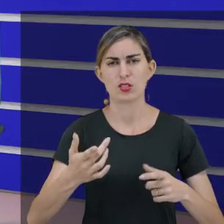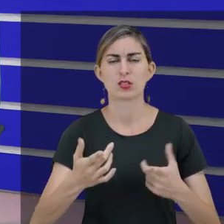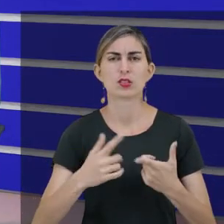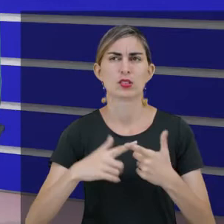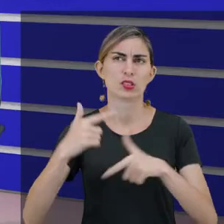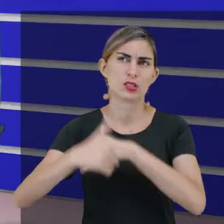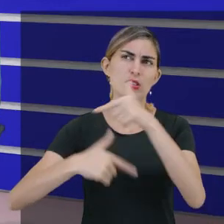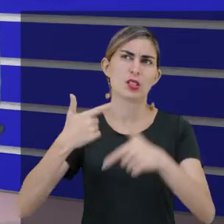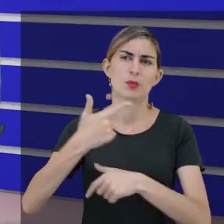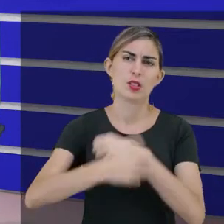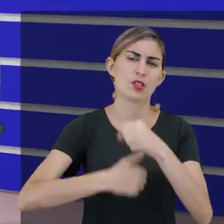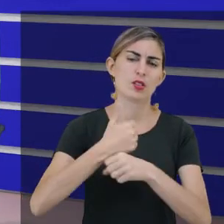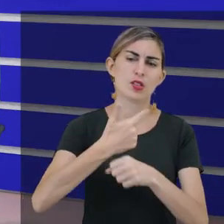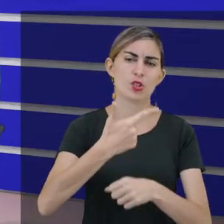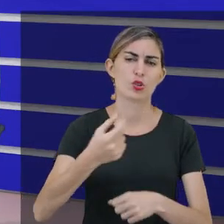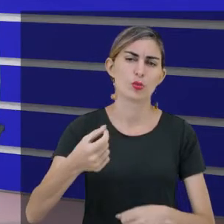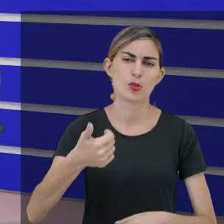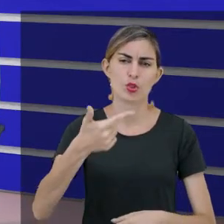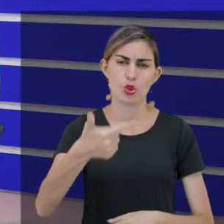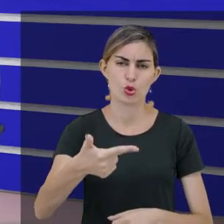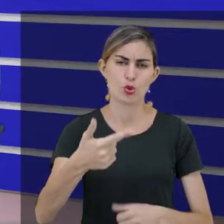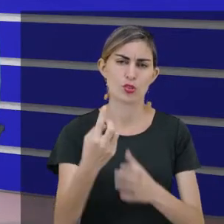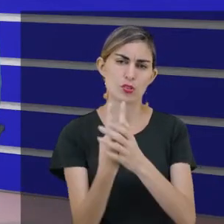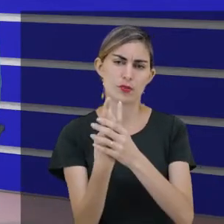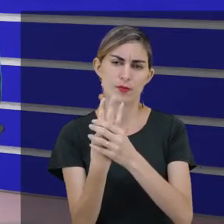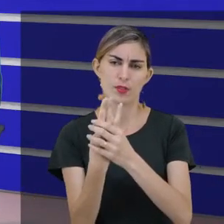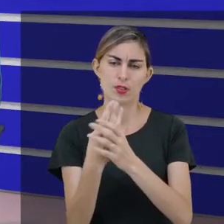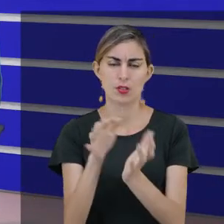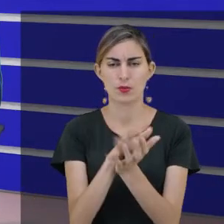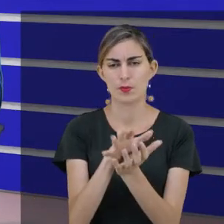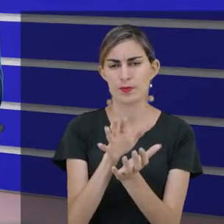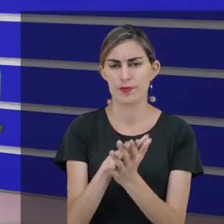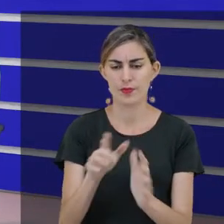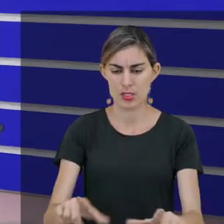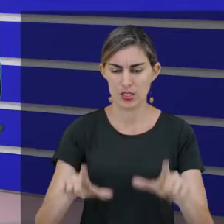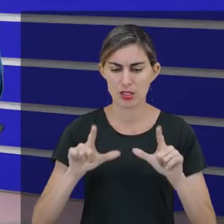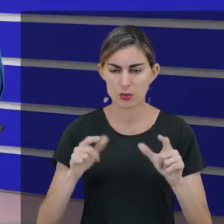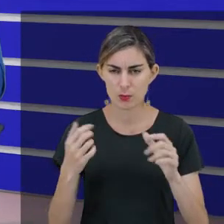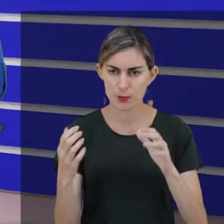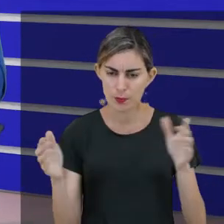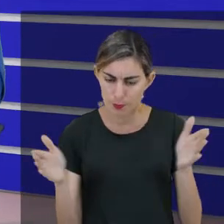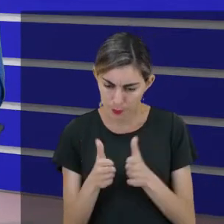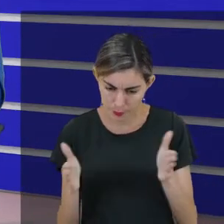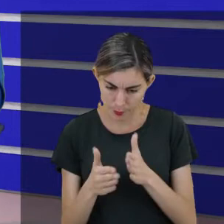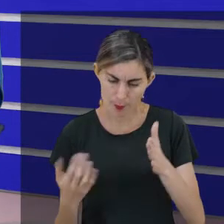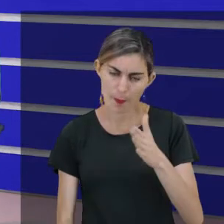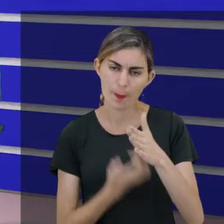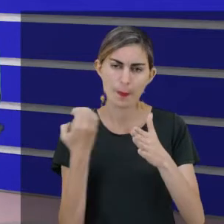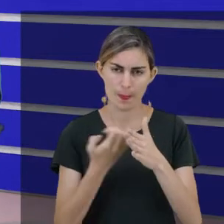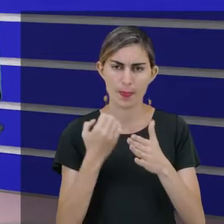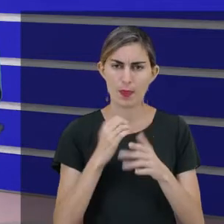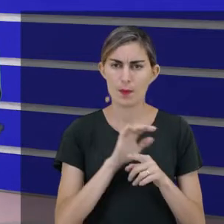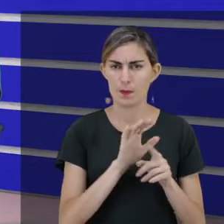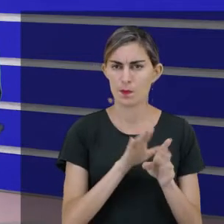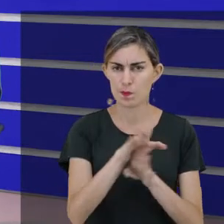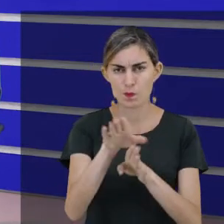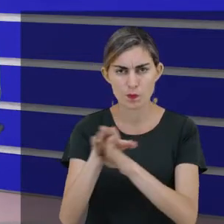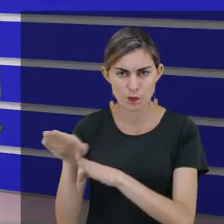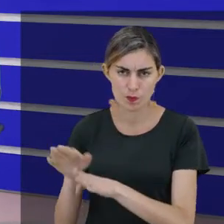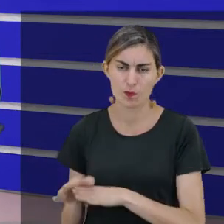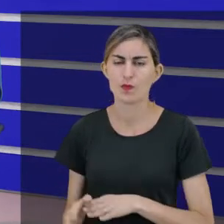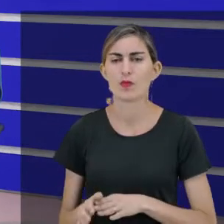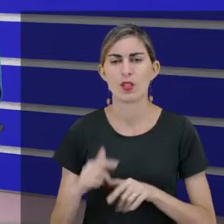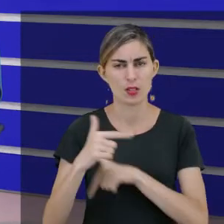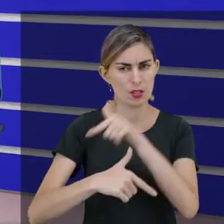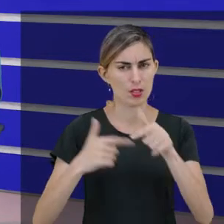lá em 2002 da Universidade Federal de Pernambuco, certificando pequenas empresas, prestando essa consultoria. Nós temos trabalhos de